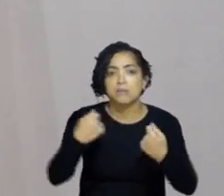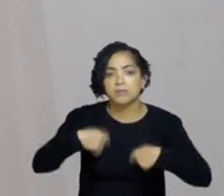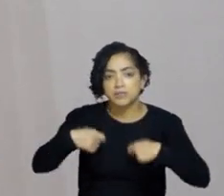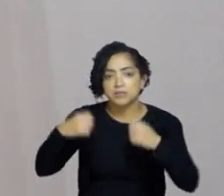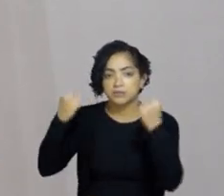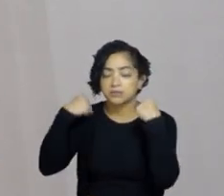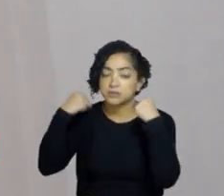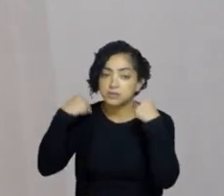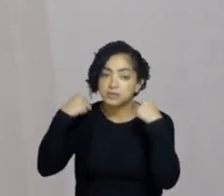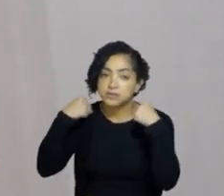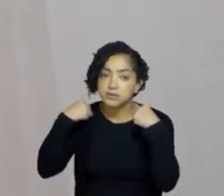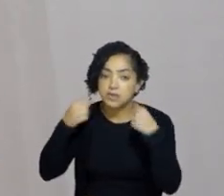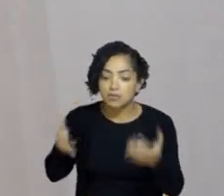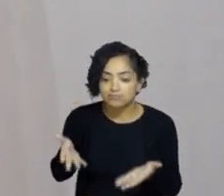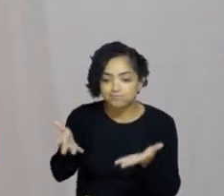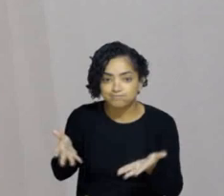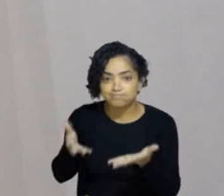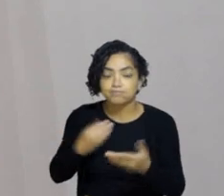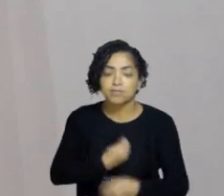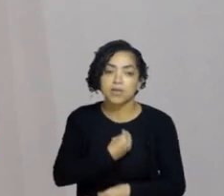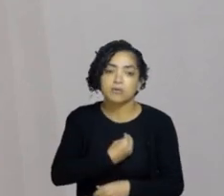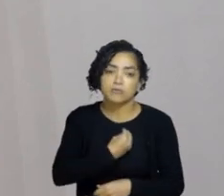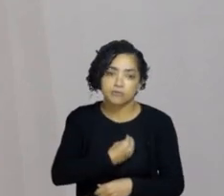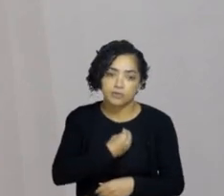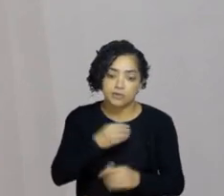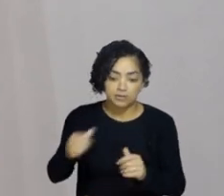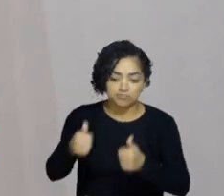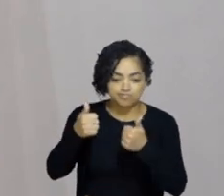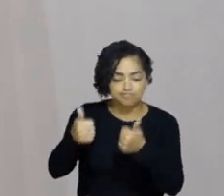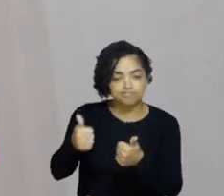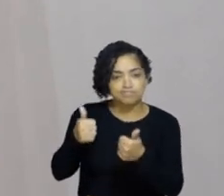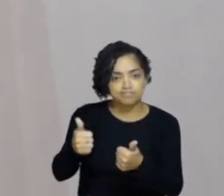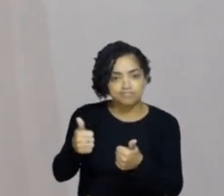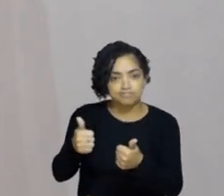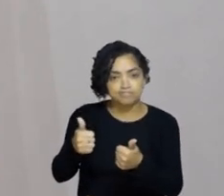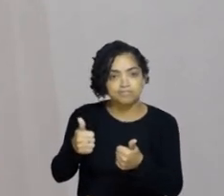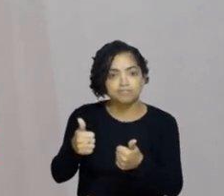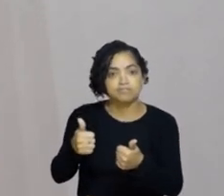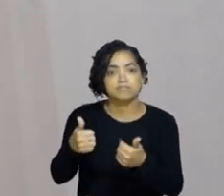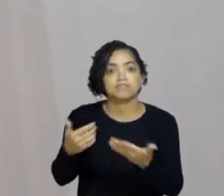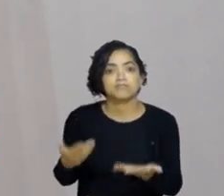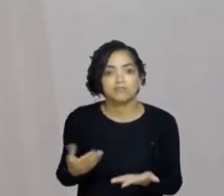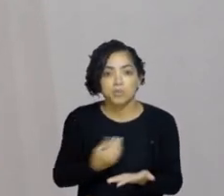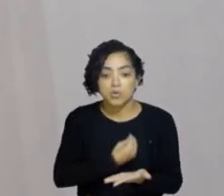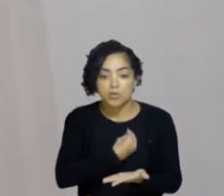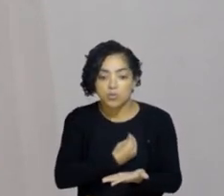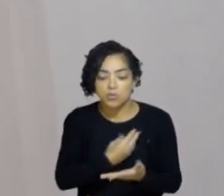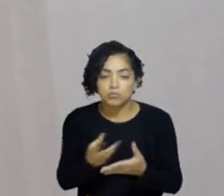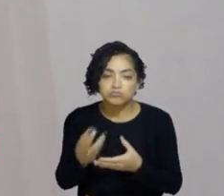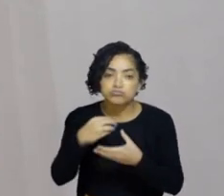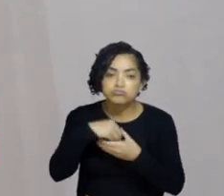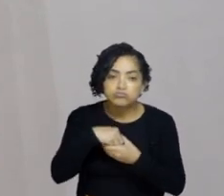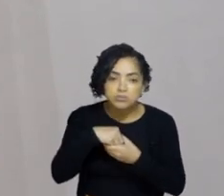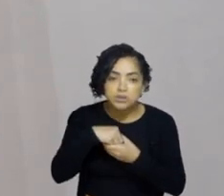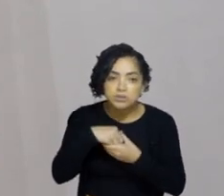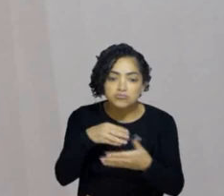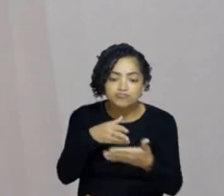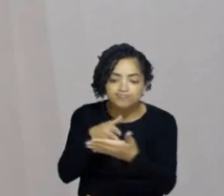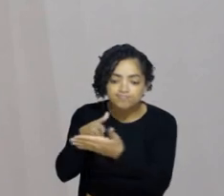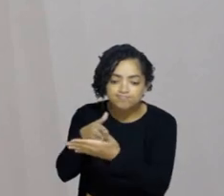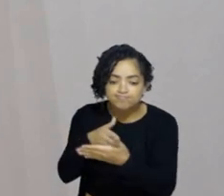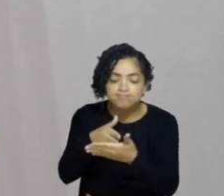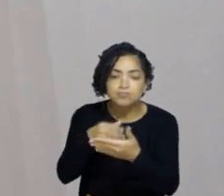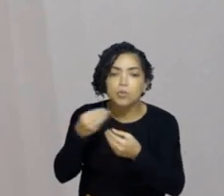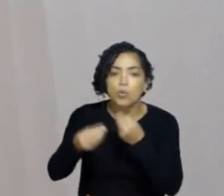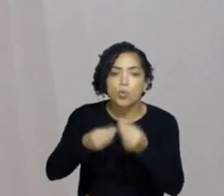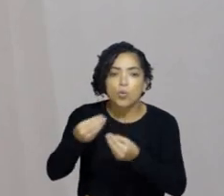possa trazer vida em abundância. Esses rios de água viva que fluem dentro da gente estão com travas, Como é que eu